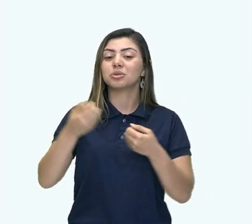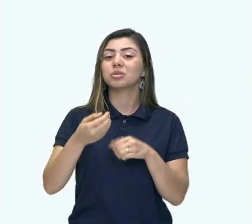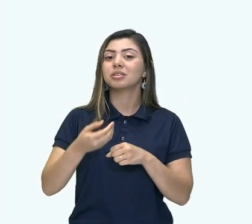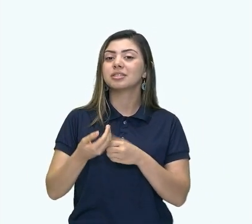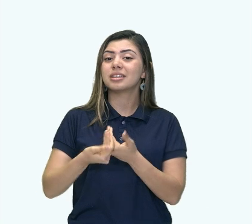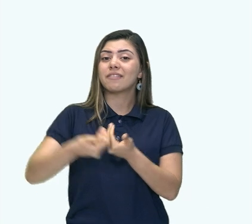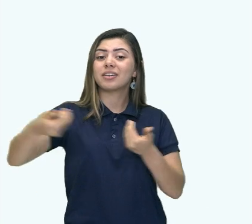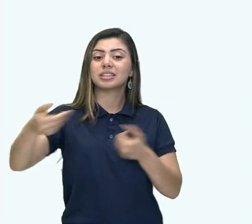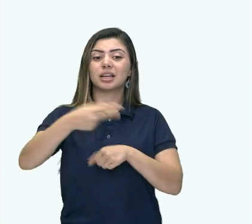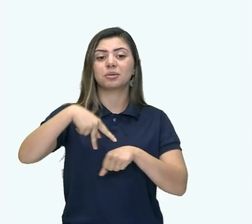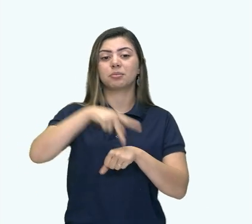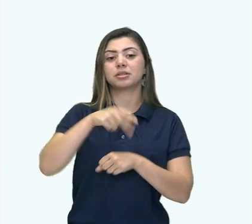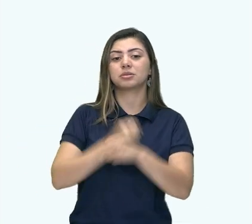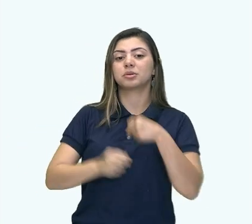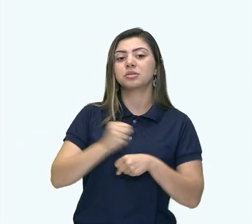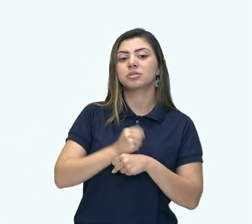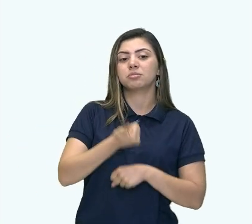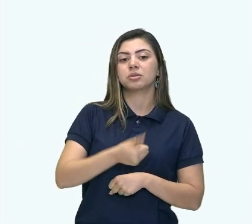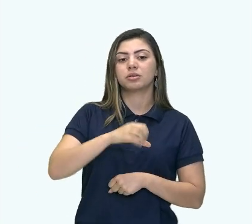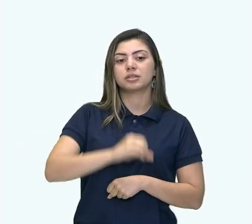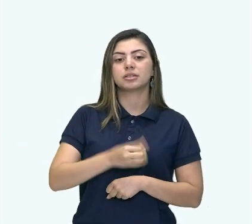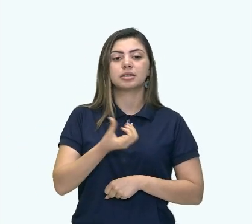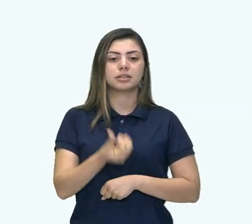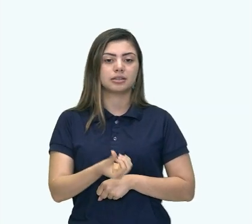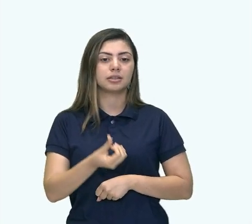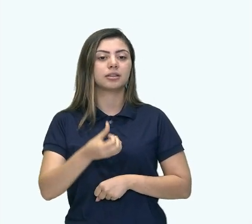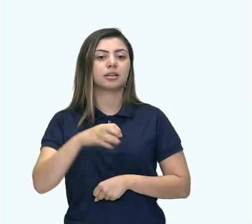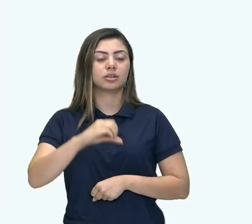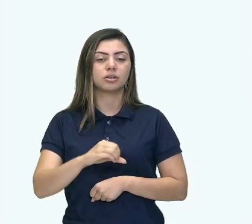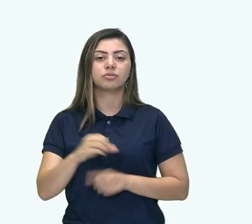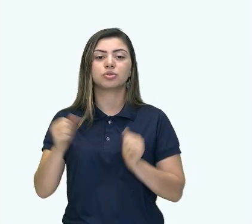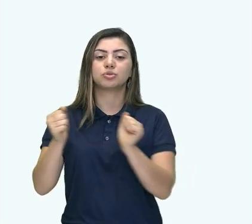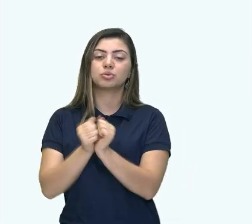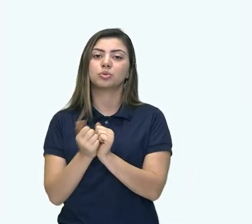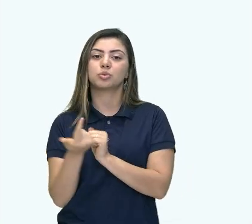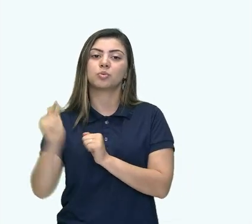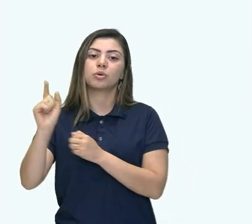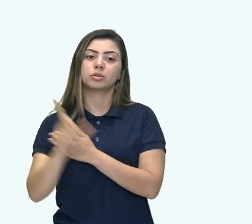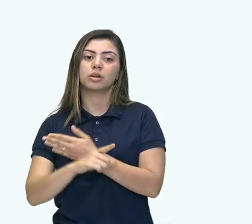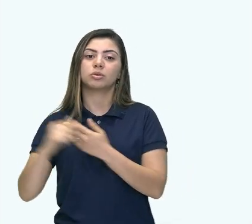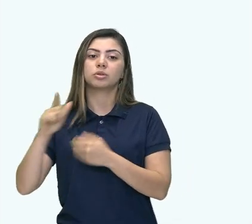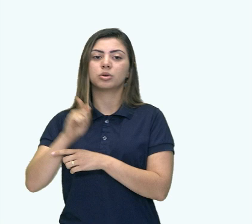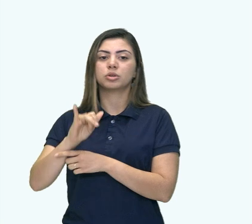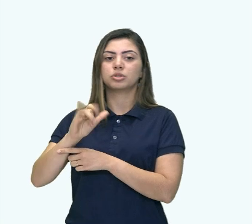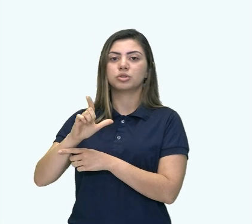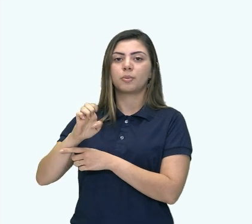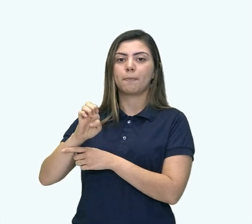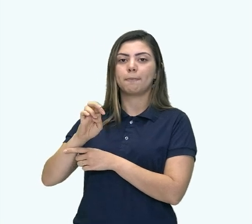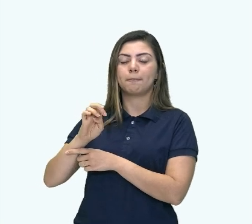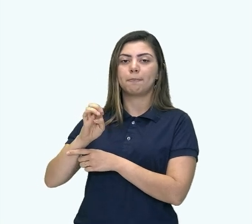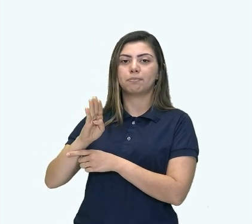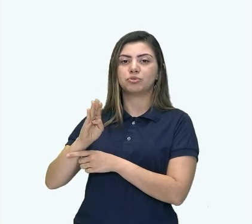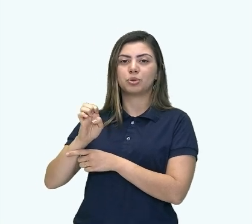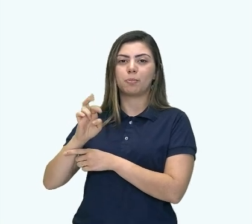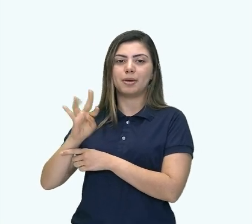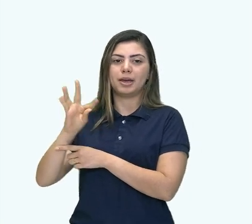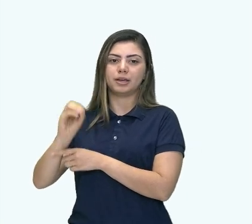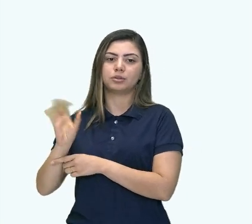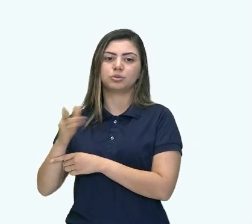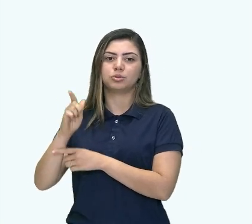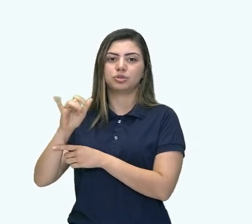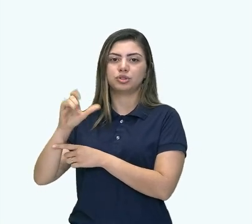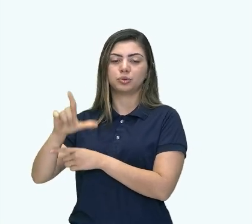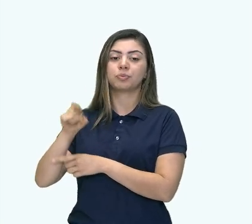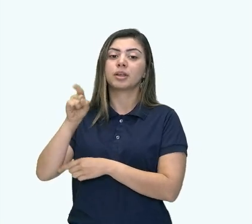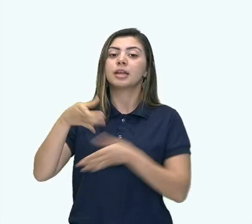com o Gilberto Gil, que é o nosso segundo artista aqui. Nós temos na sua biografia, né,